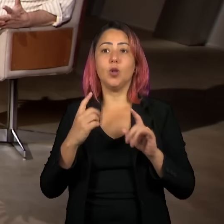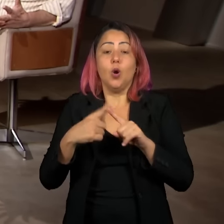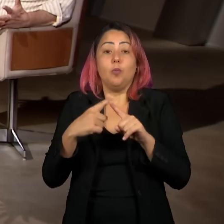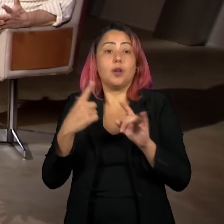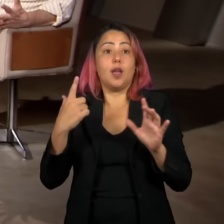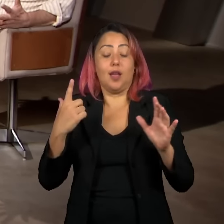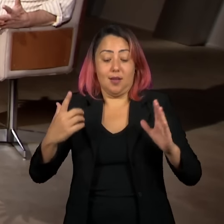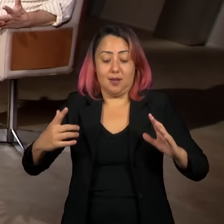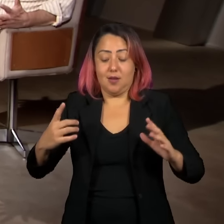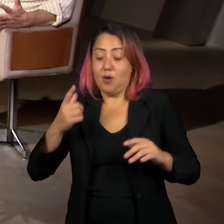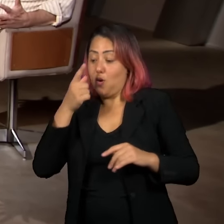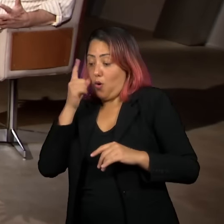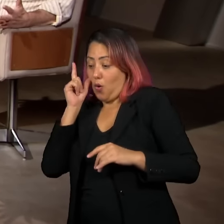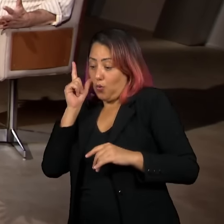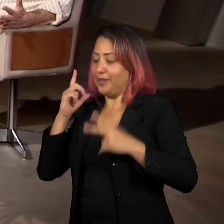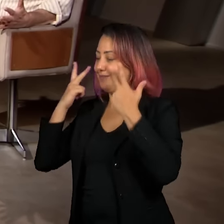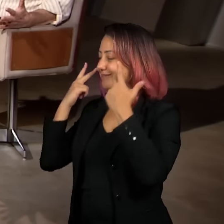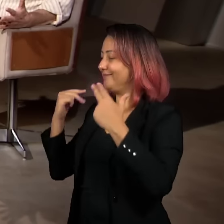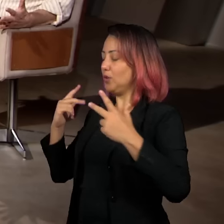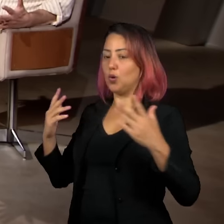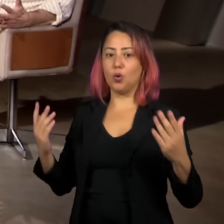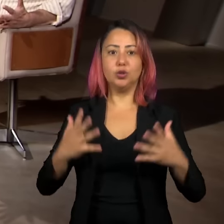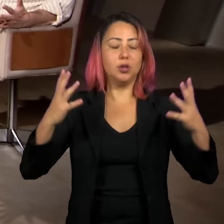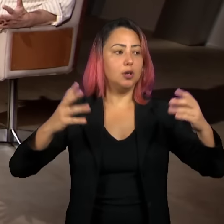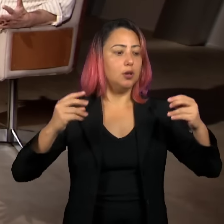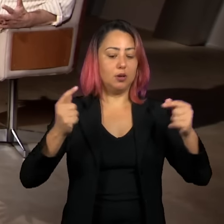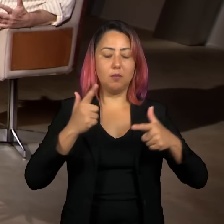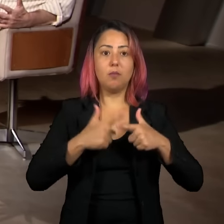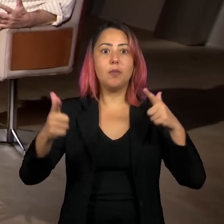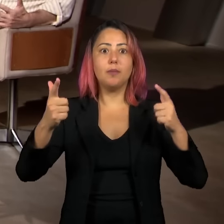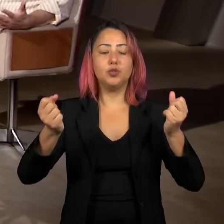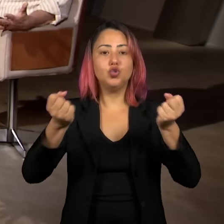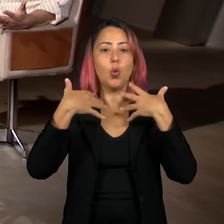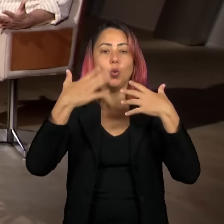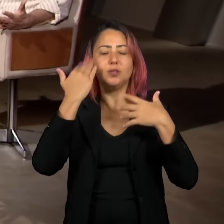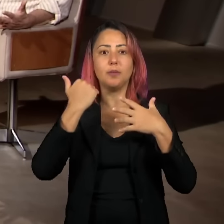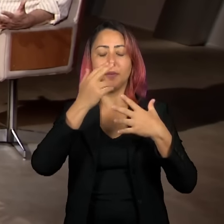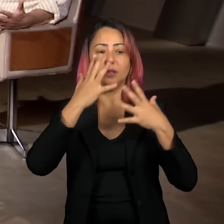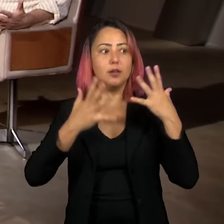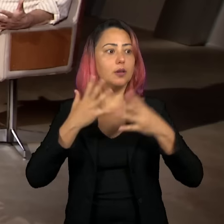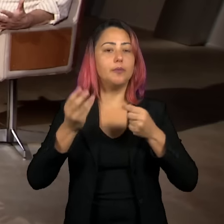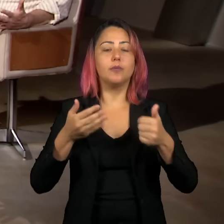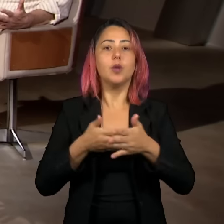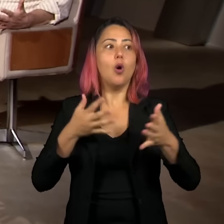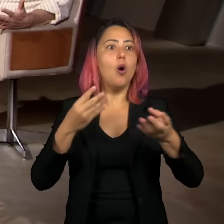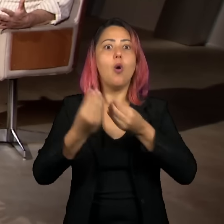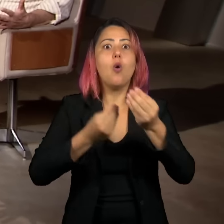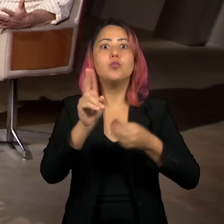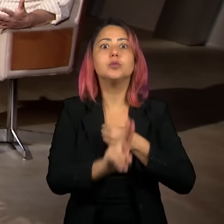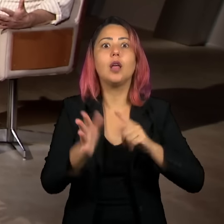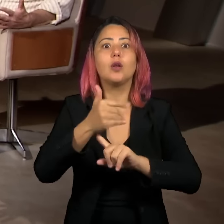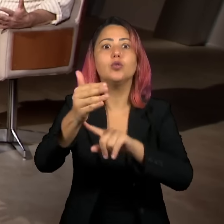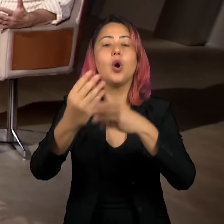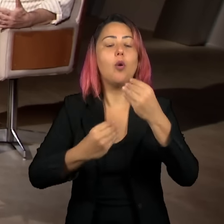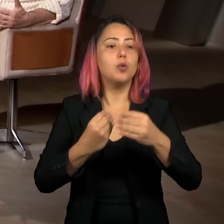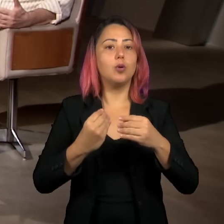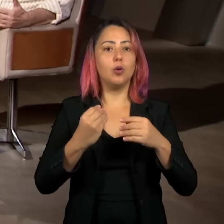Caiu um problema no colo que que você faz uhum e não não estavam preparados para usar tecnologia